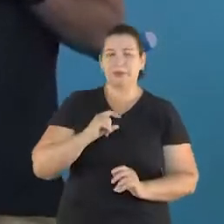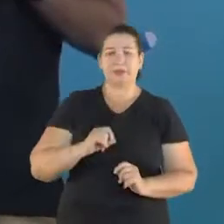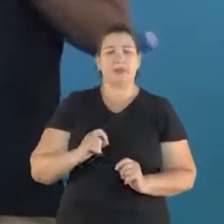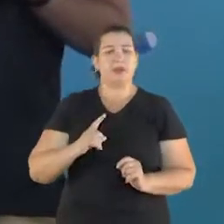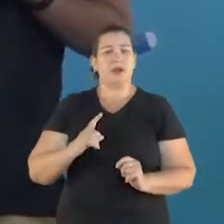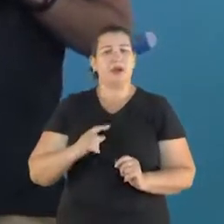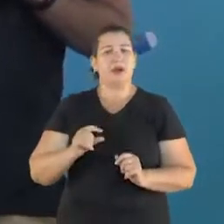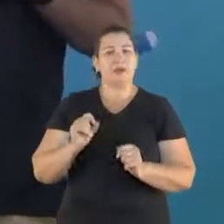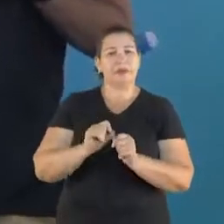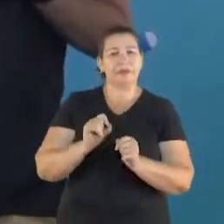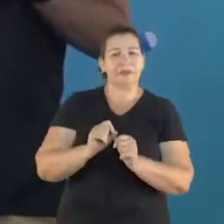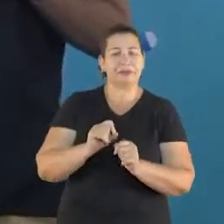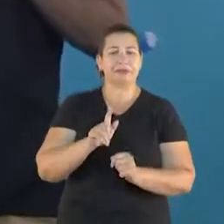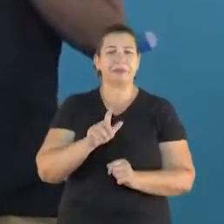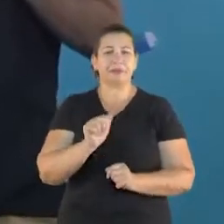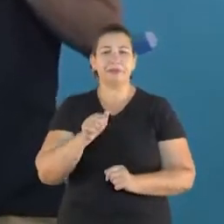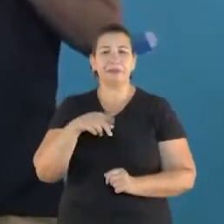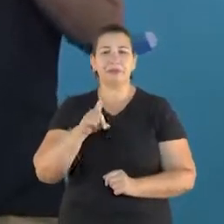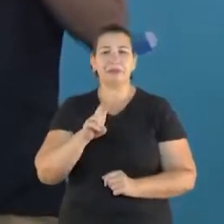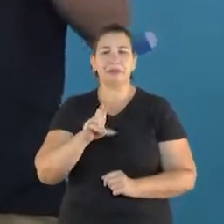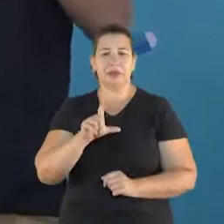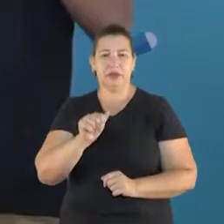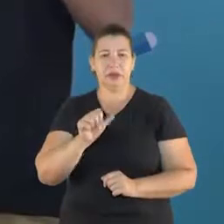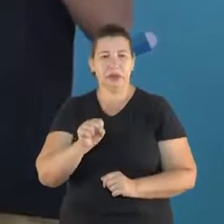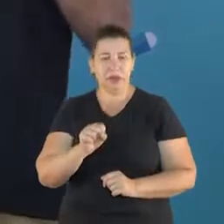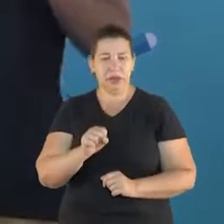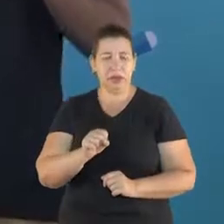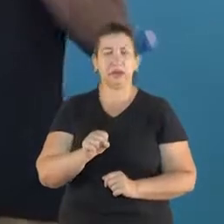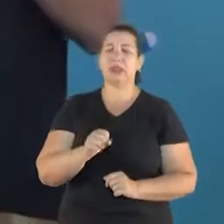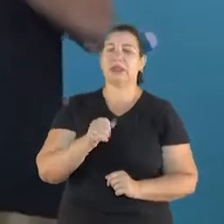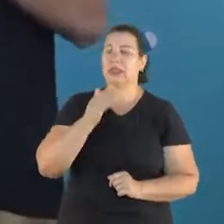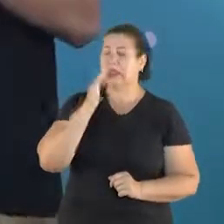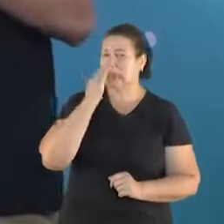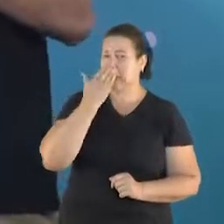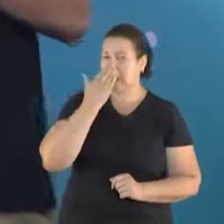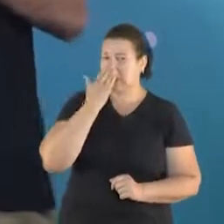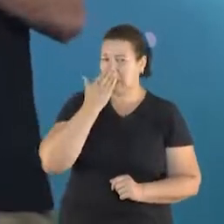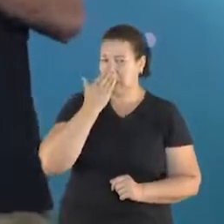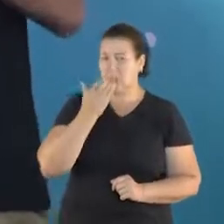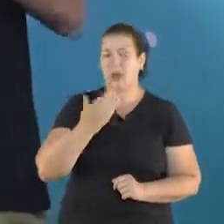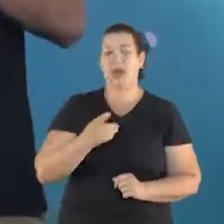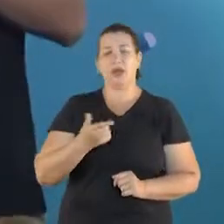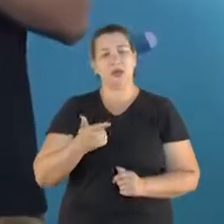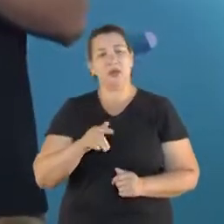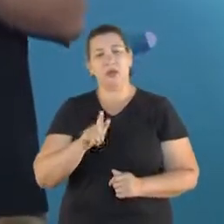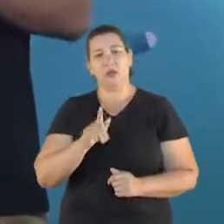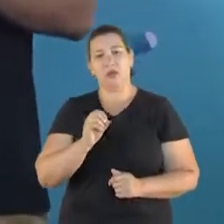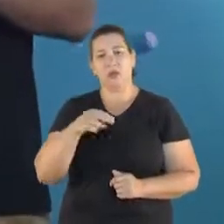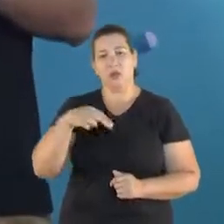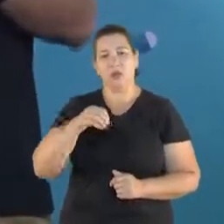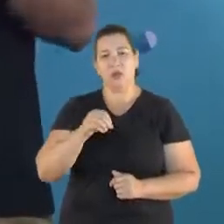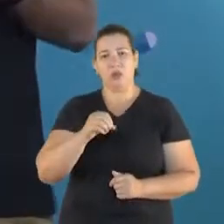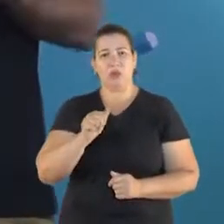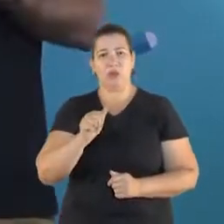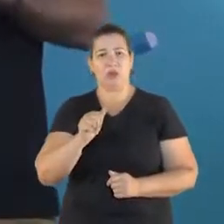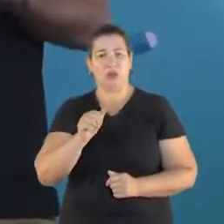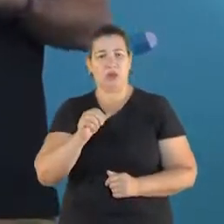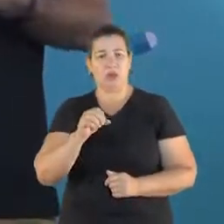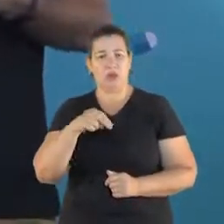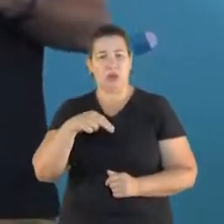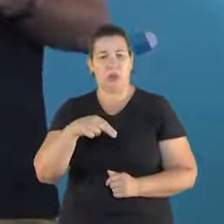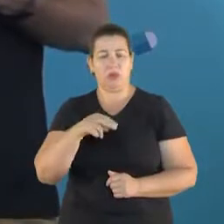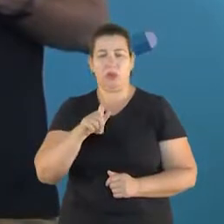hormônios eles são produzidos por glândulas denominadas glândulas sexuais ou gônadas, que fazem parte do